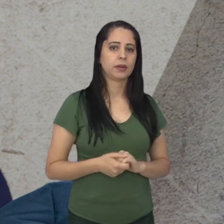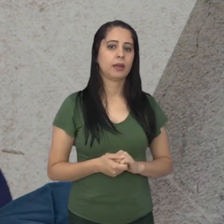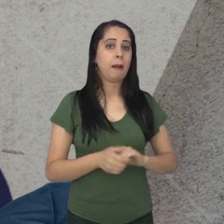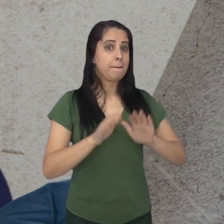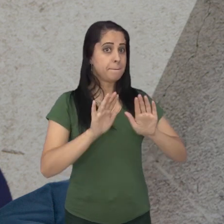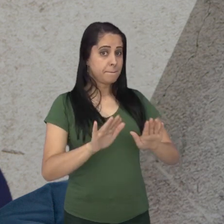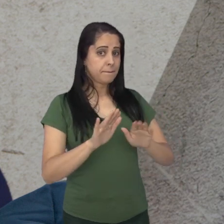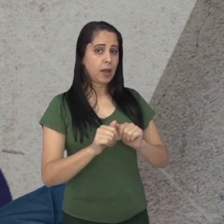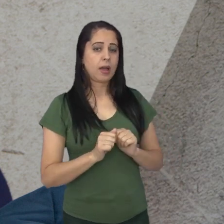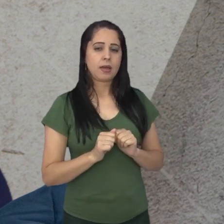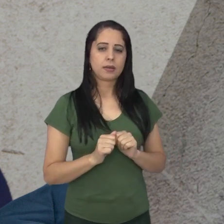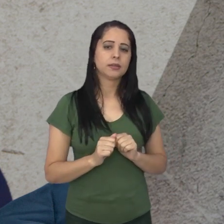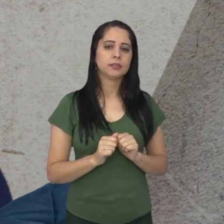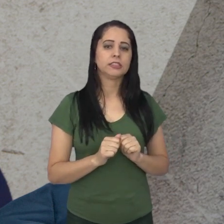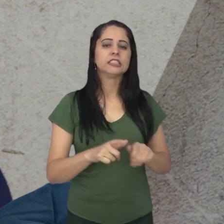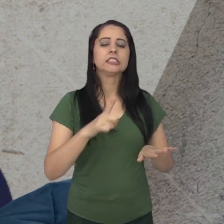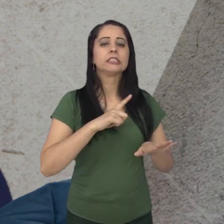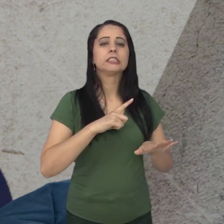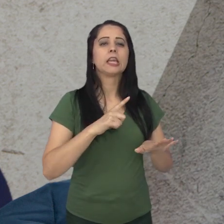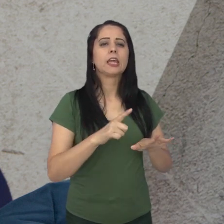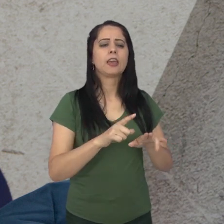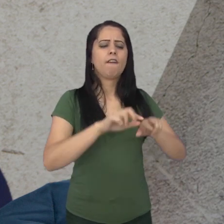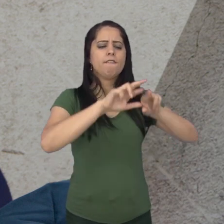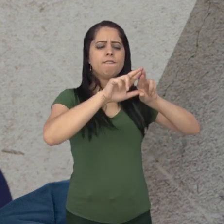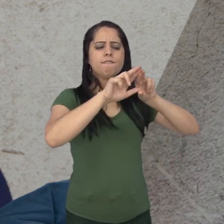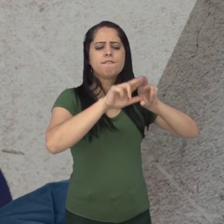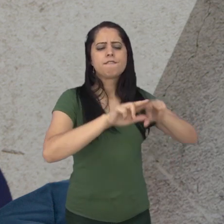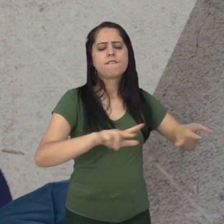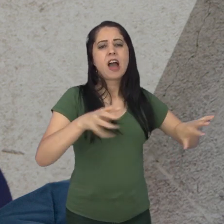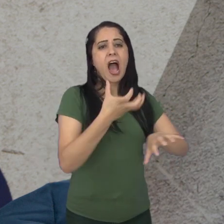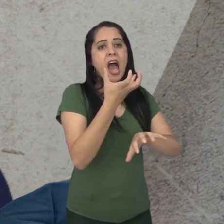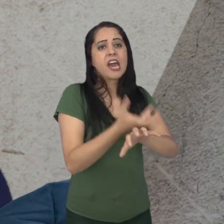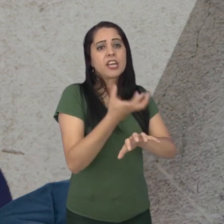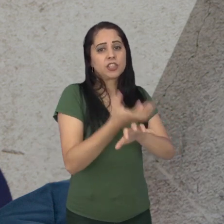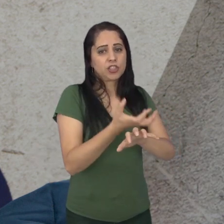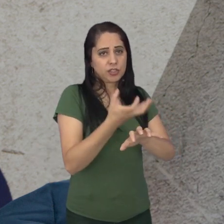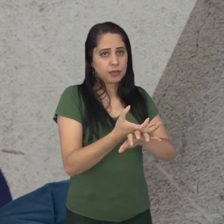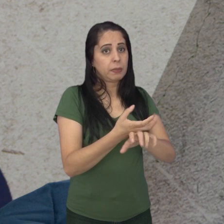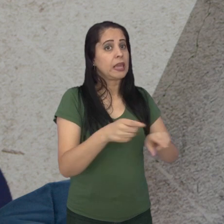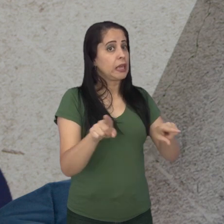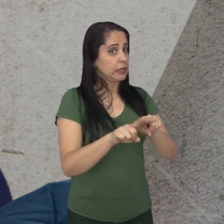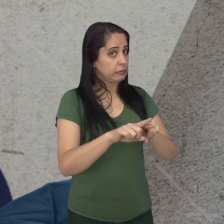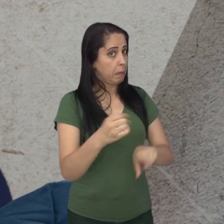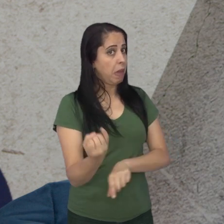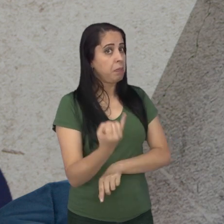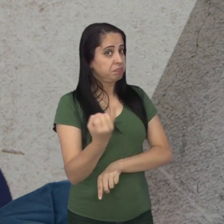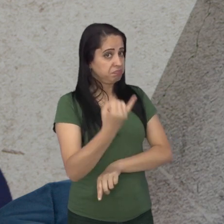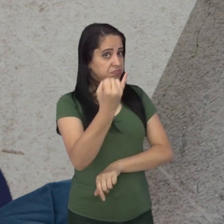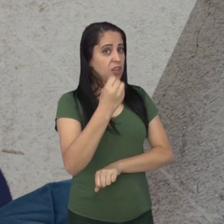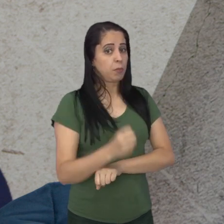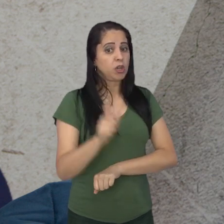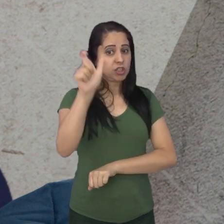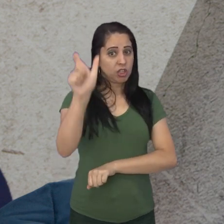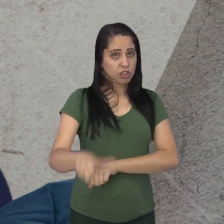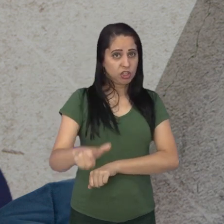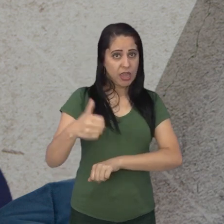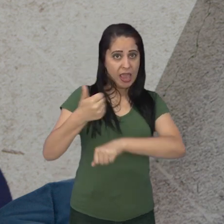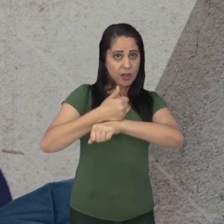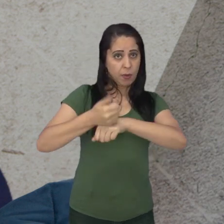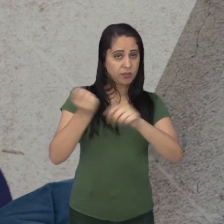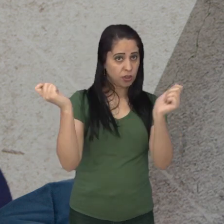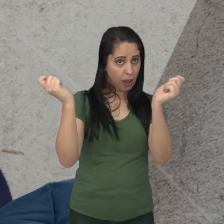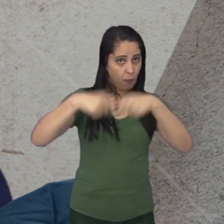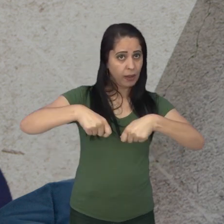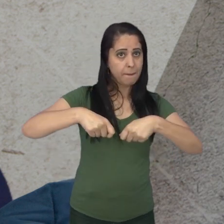dimensionamento. Mas temos também diversas outras disciplinas que são fundamentais para que esse desenvolvimento